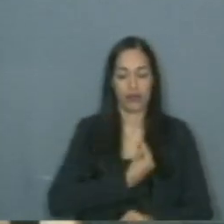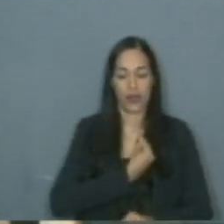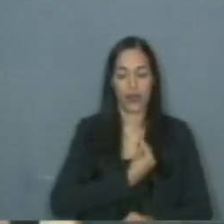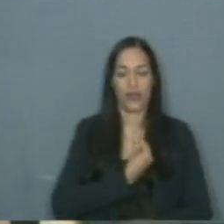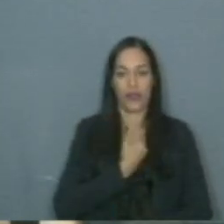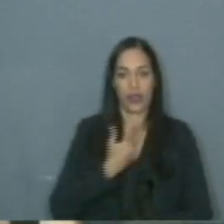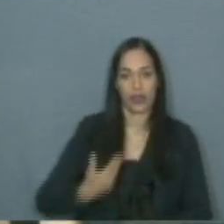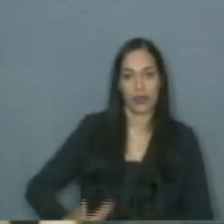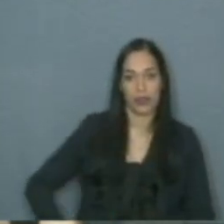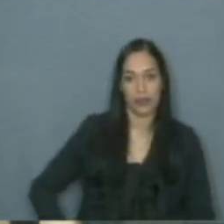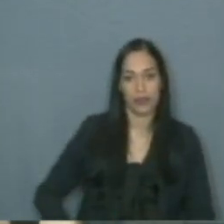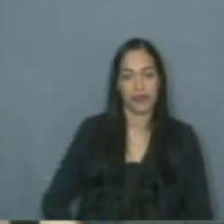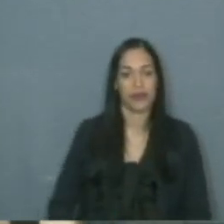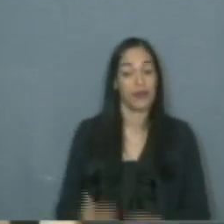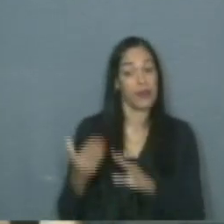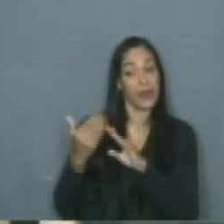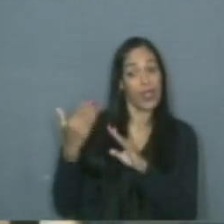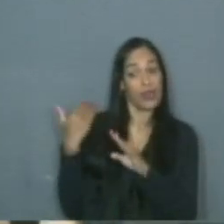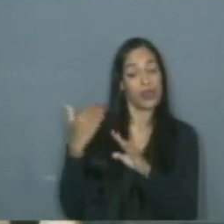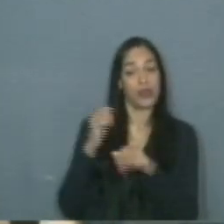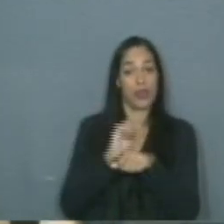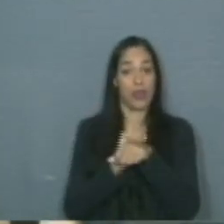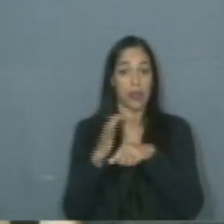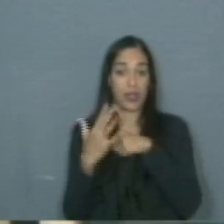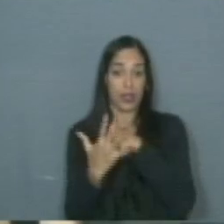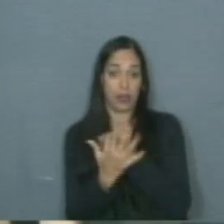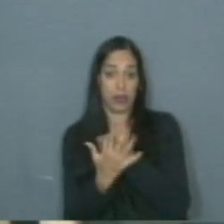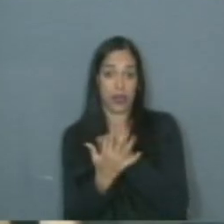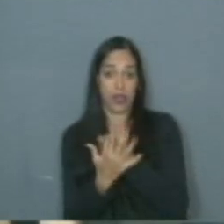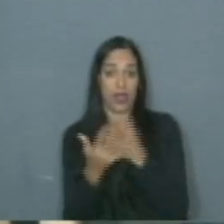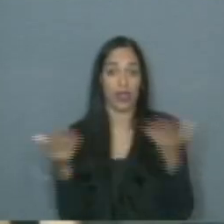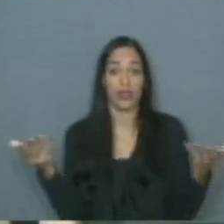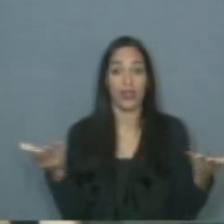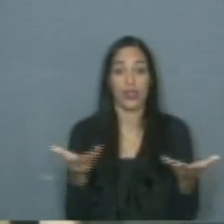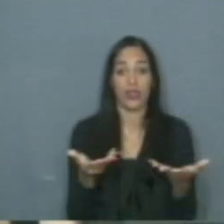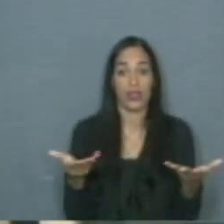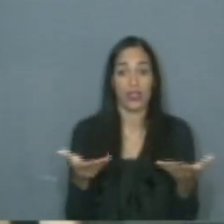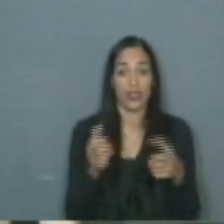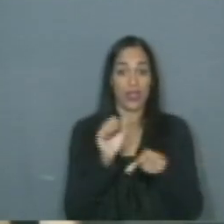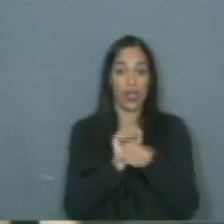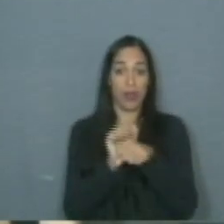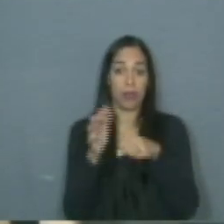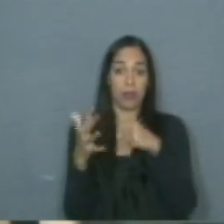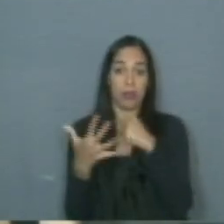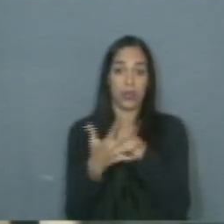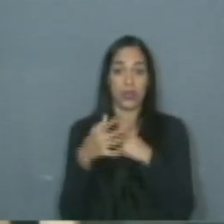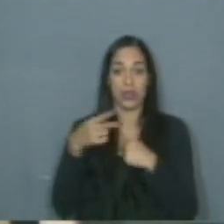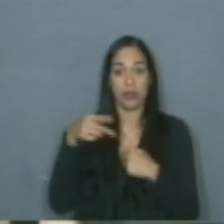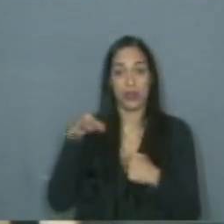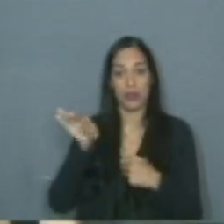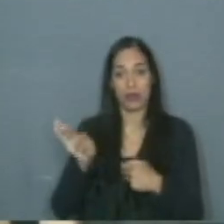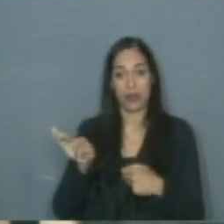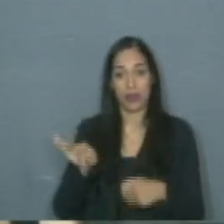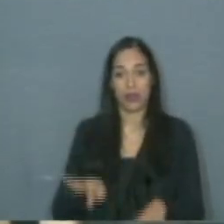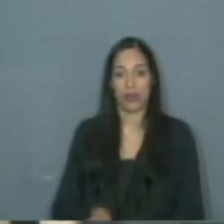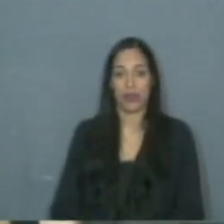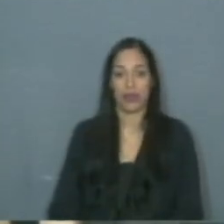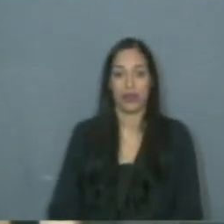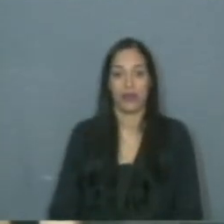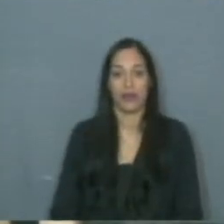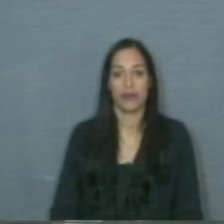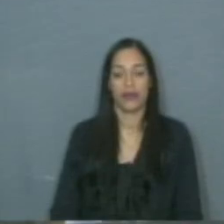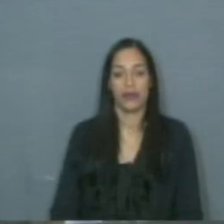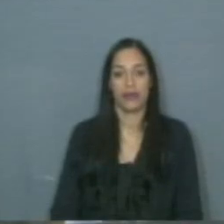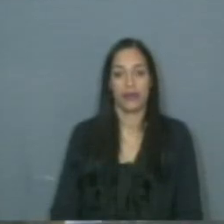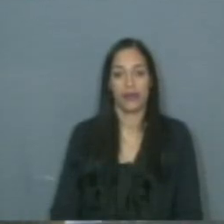impressionante, porque antigamente a gente vivia a pandemia do Covid, e hoje a gente vive a pandemia do PT. Muito